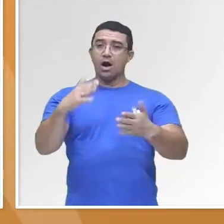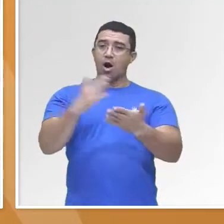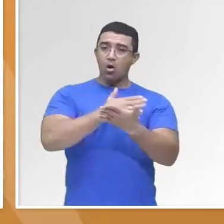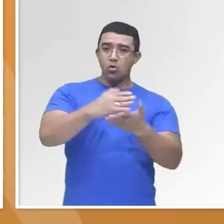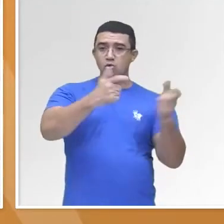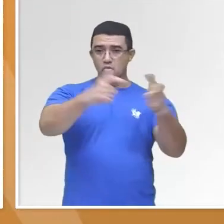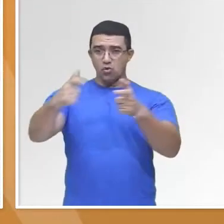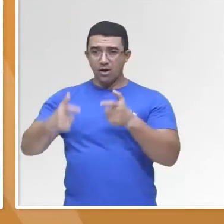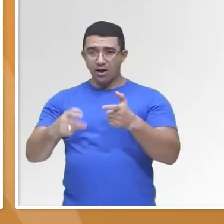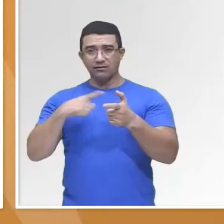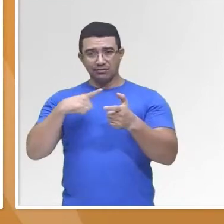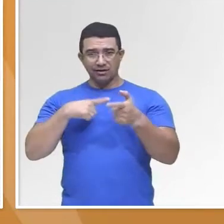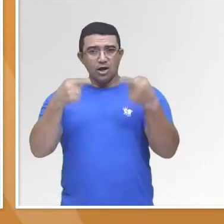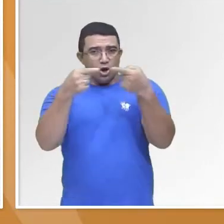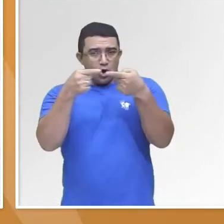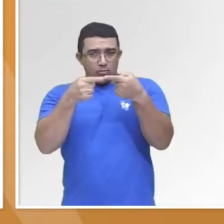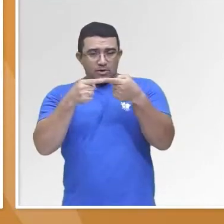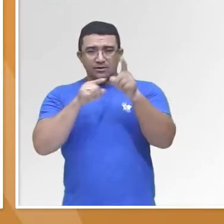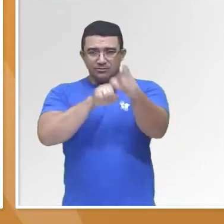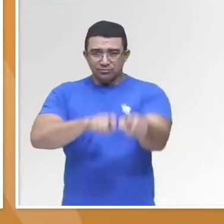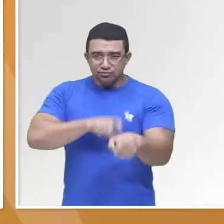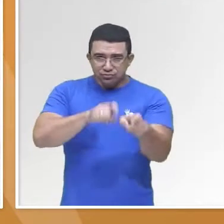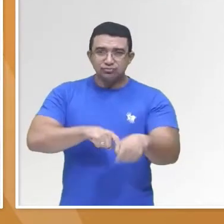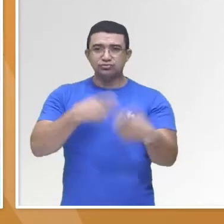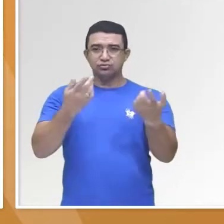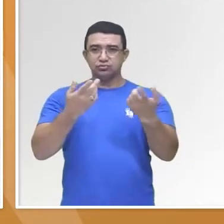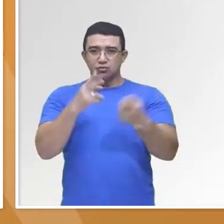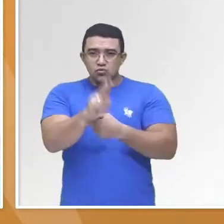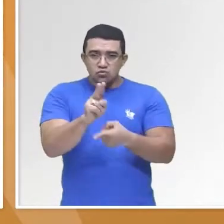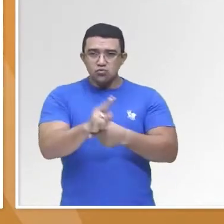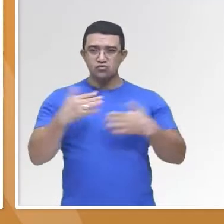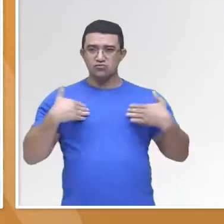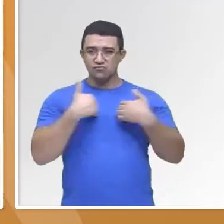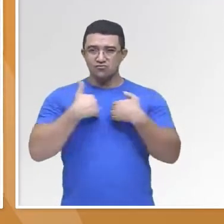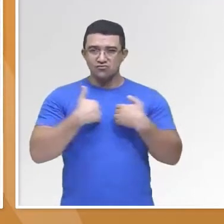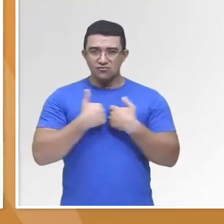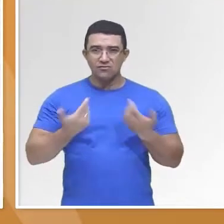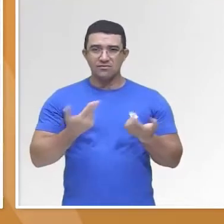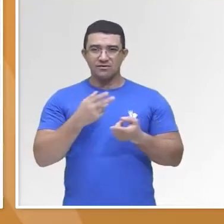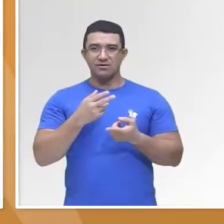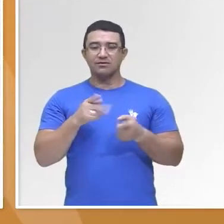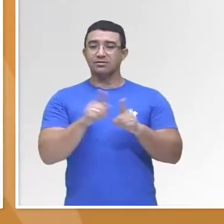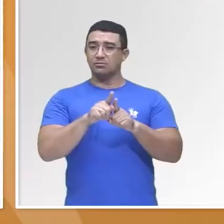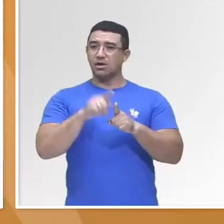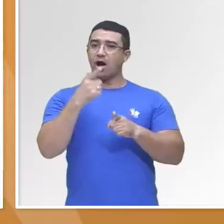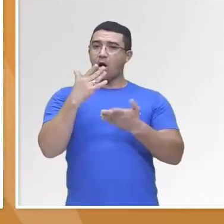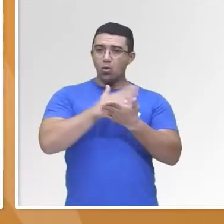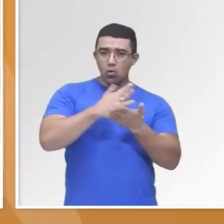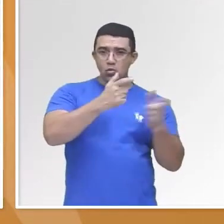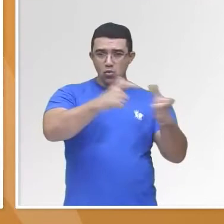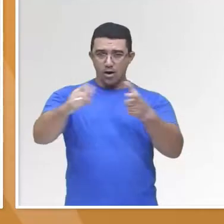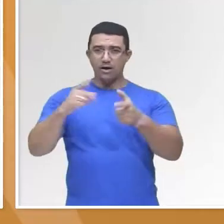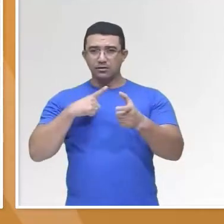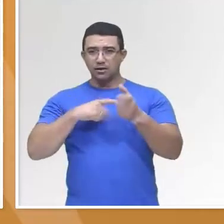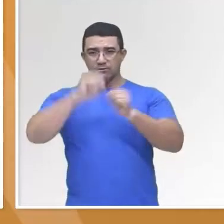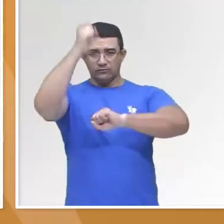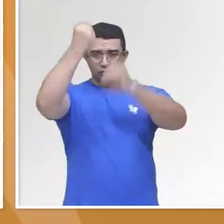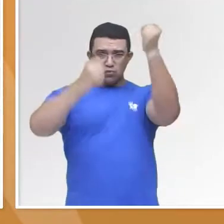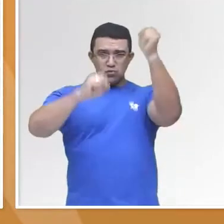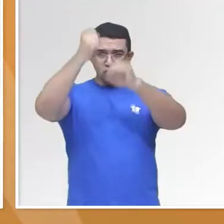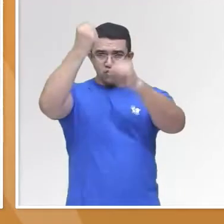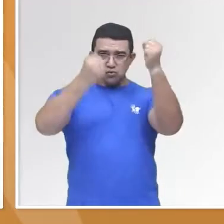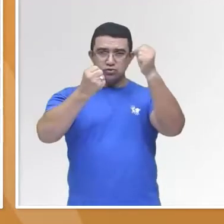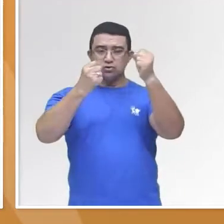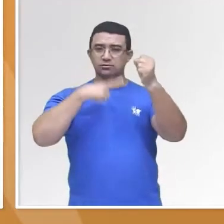pecuária. Qual é a relação da concentração da população aonde temos indústrias, aonde temos